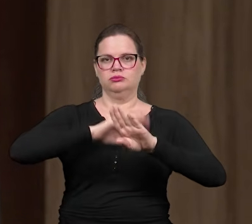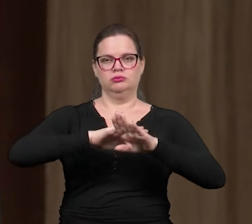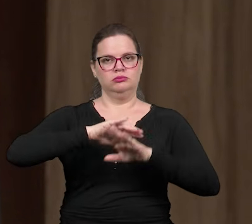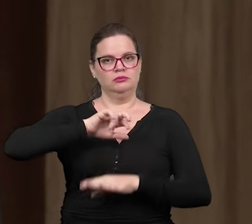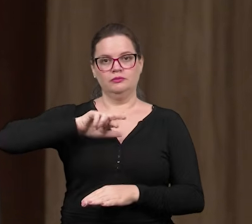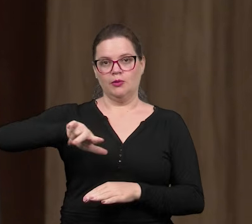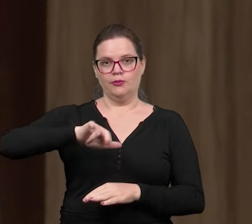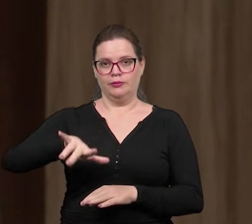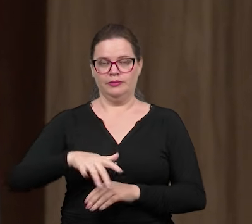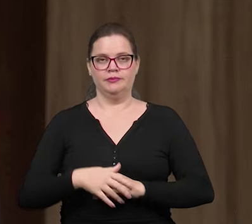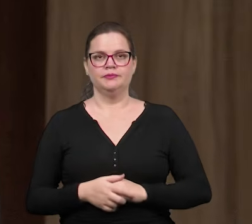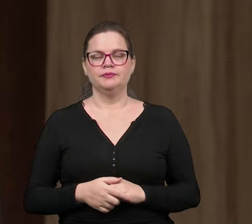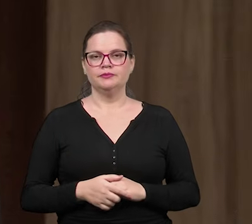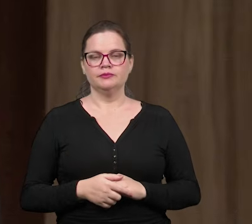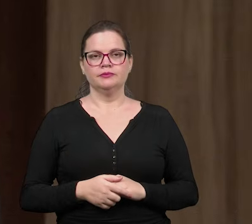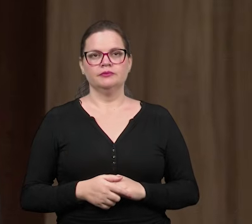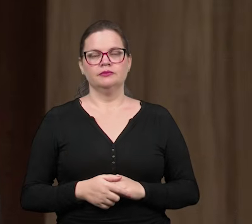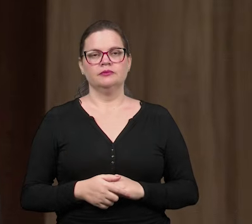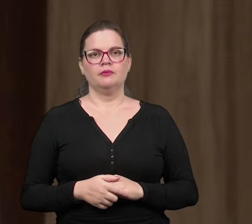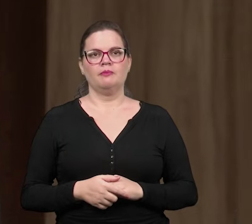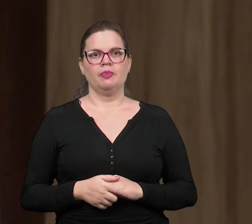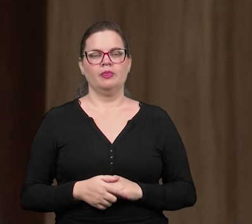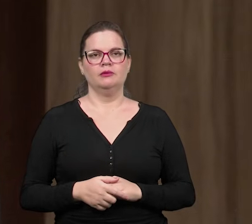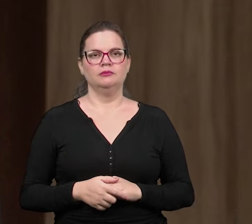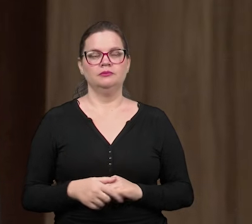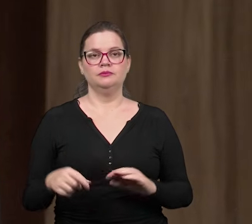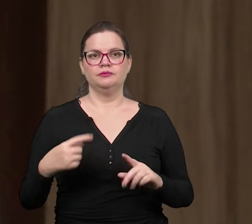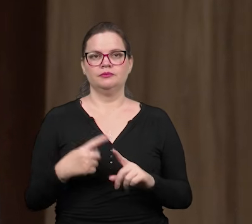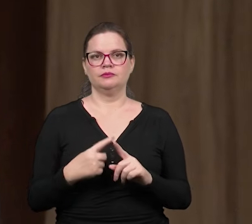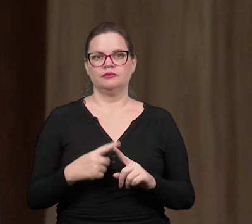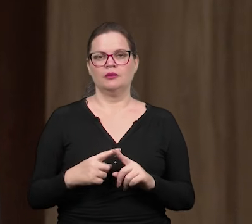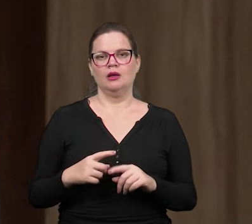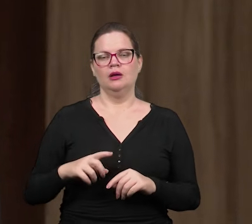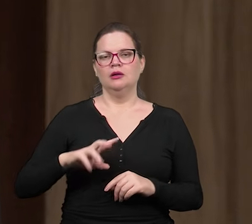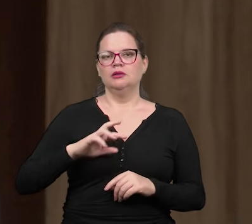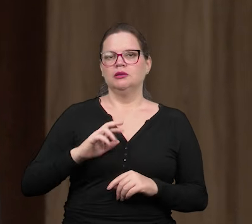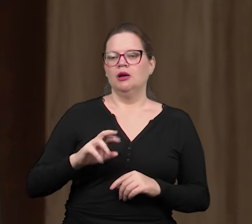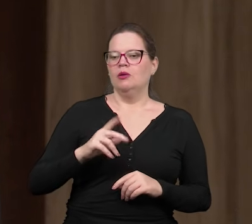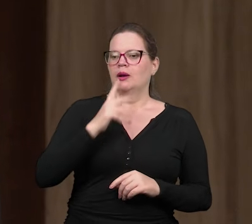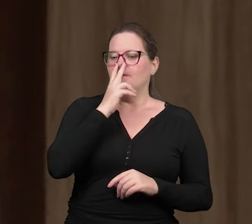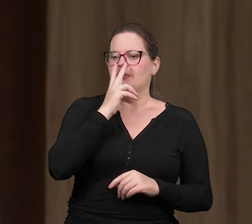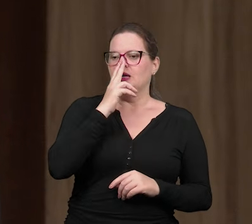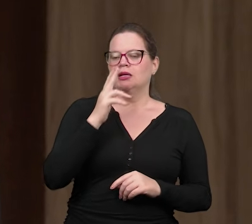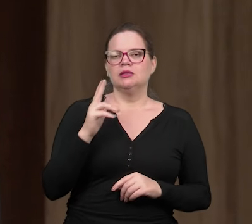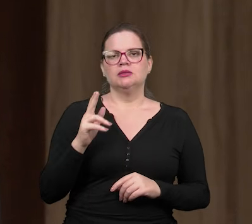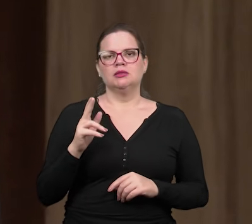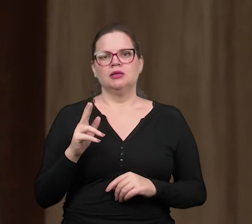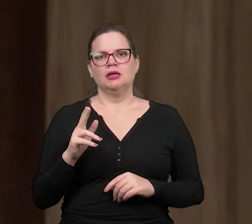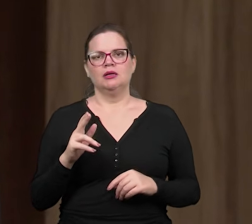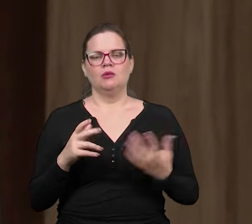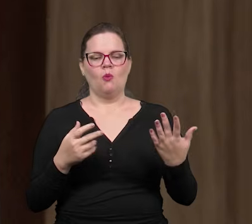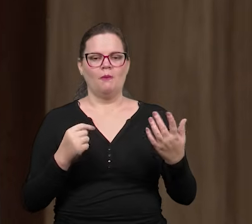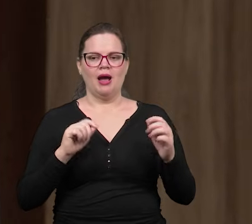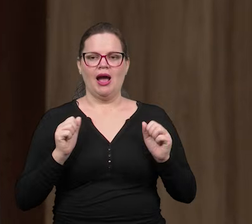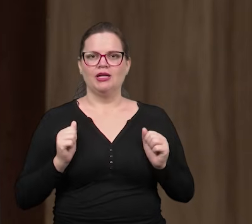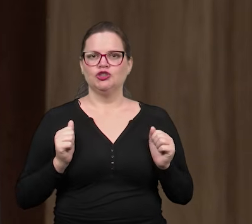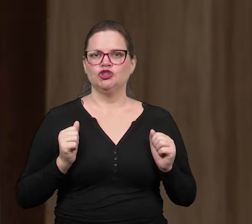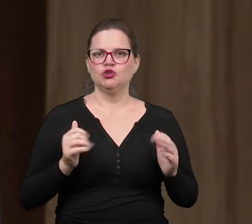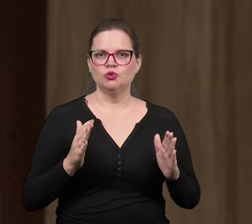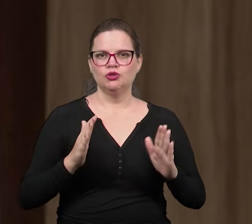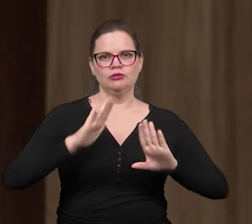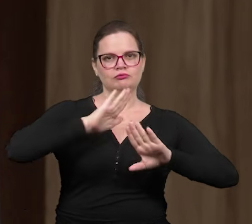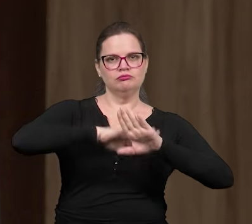fato de não haver uma fé dissimulada ou uma atitude